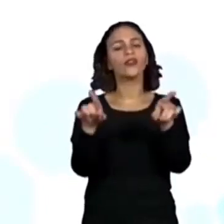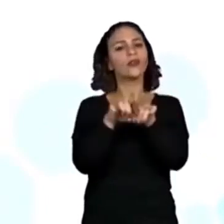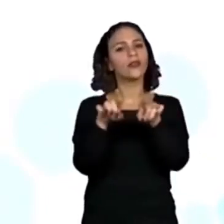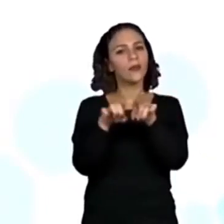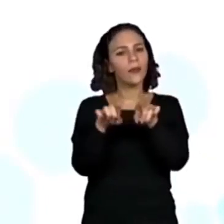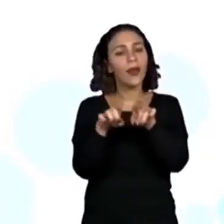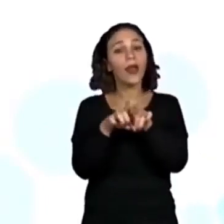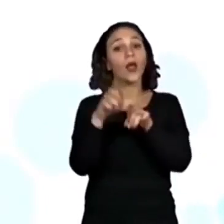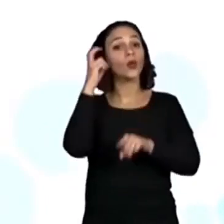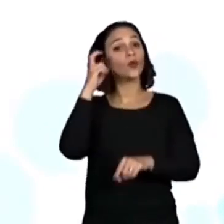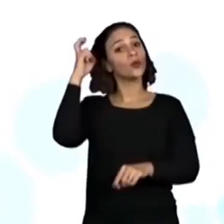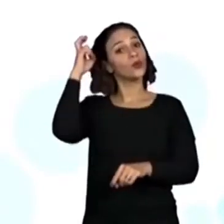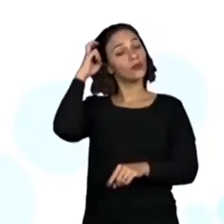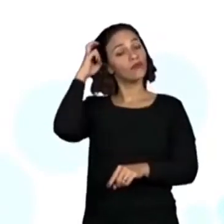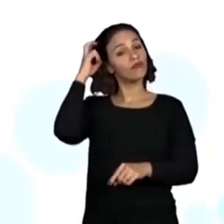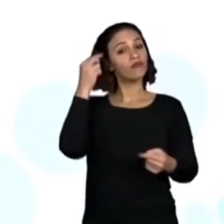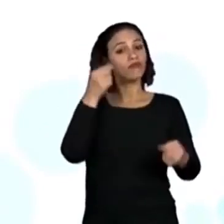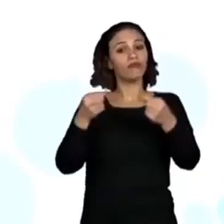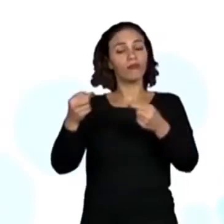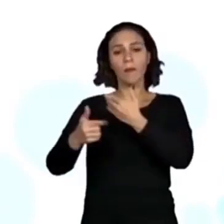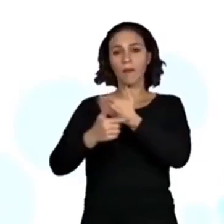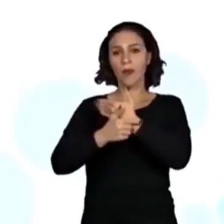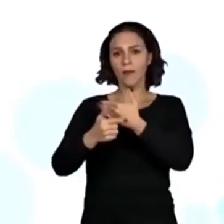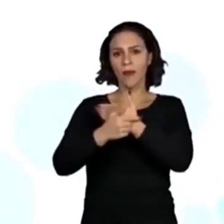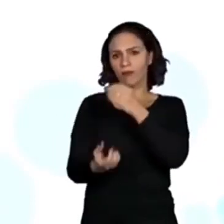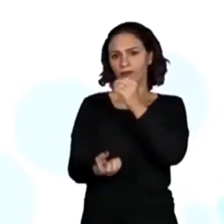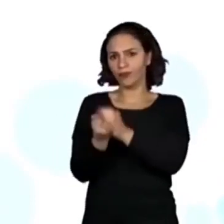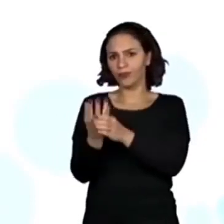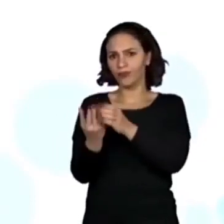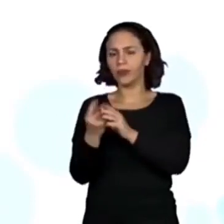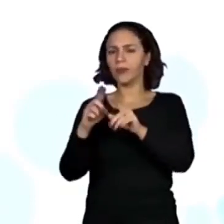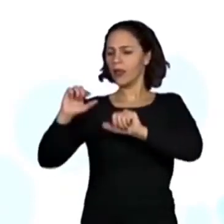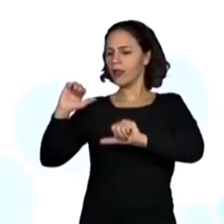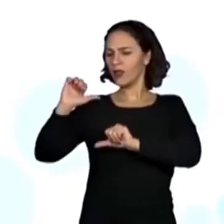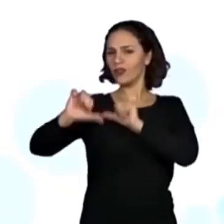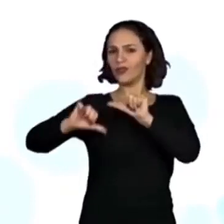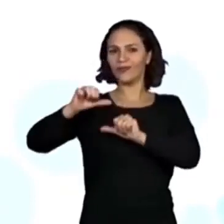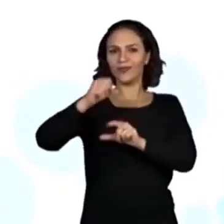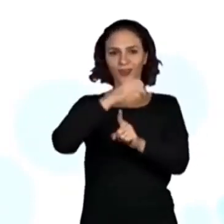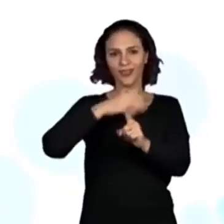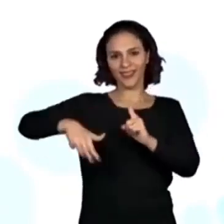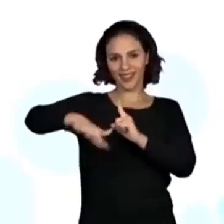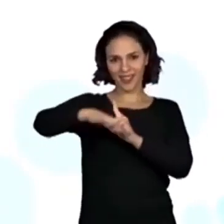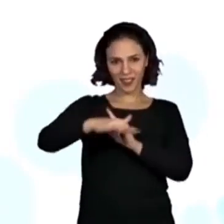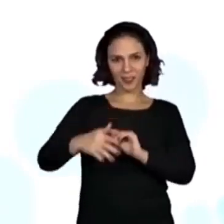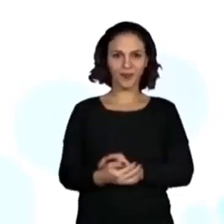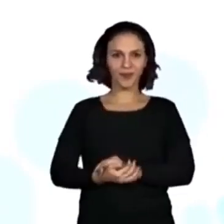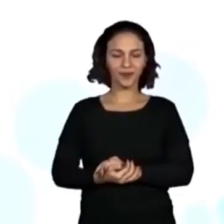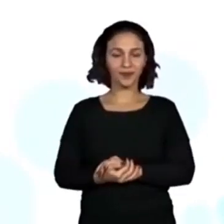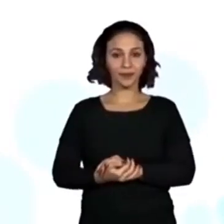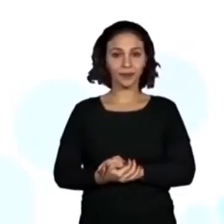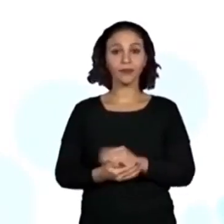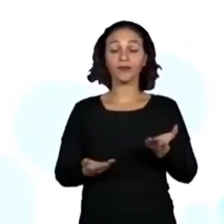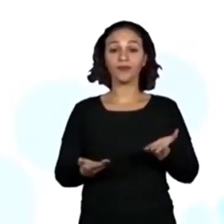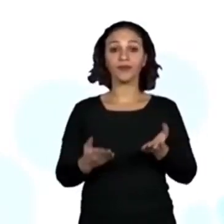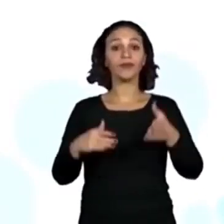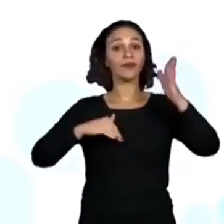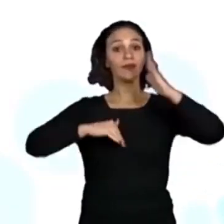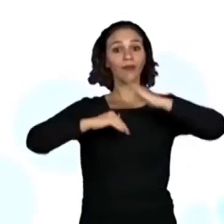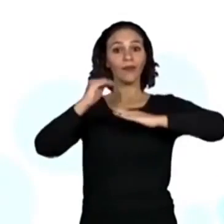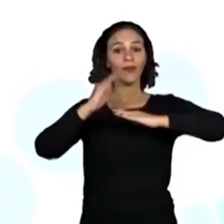dessas relações na construção e consolidação e transformação das sociedades. E as